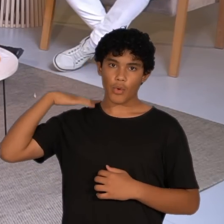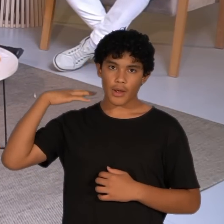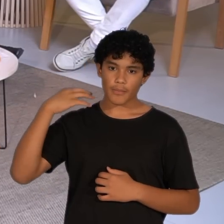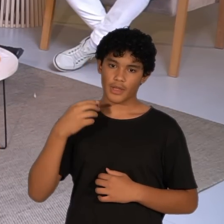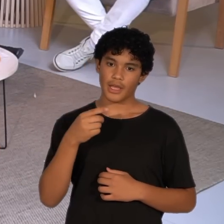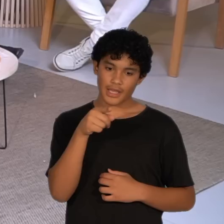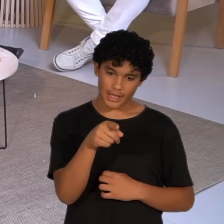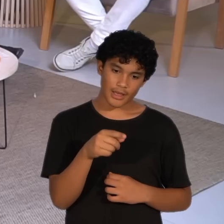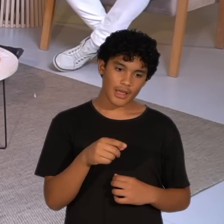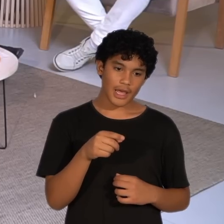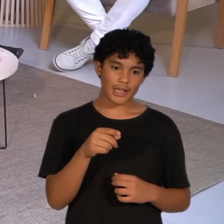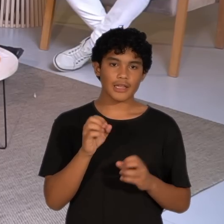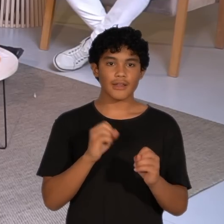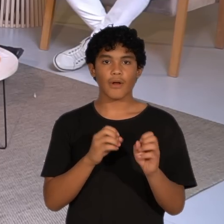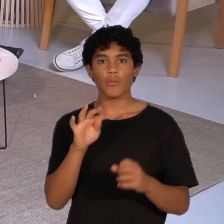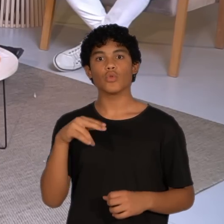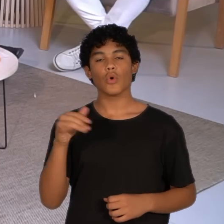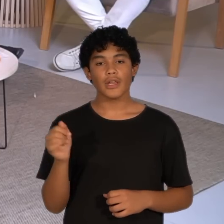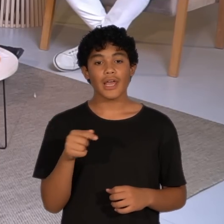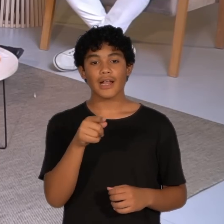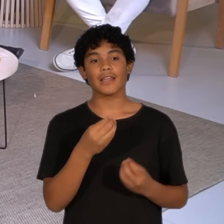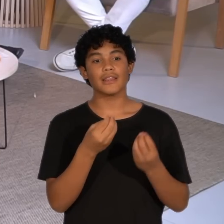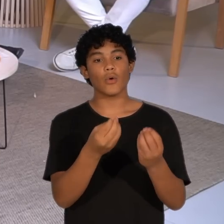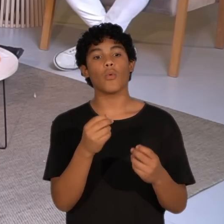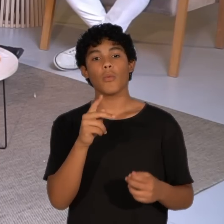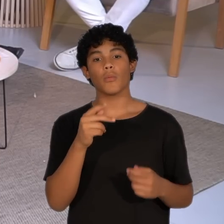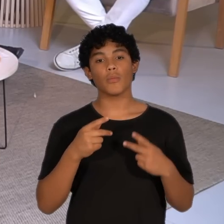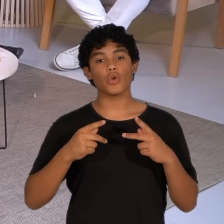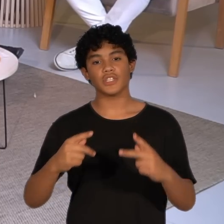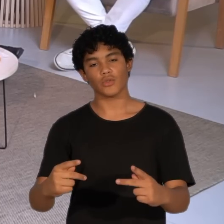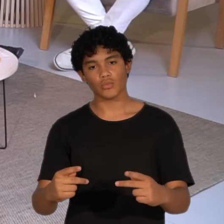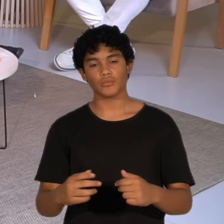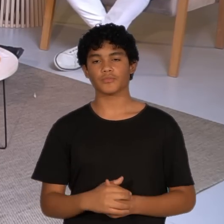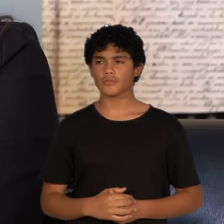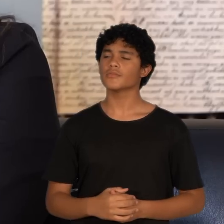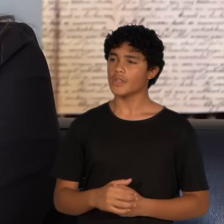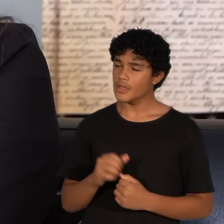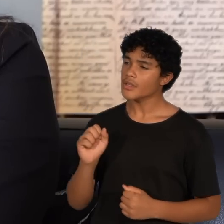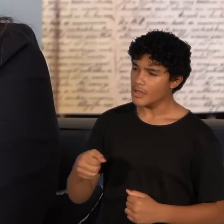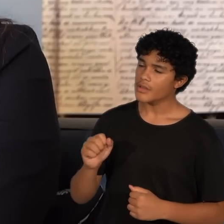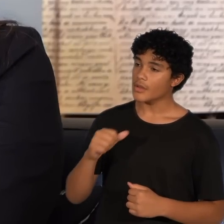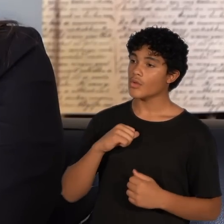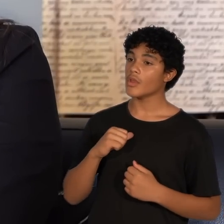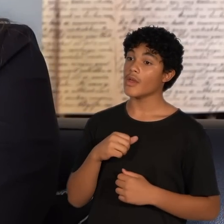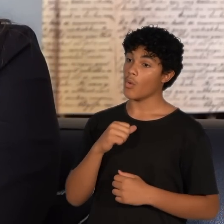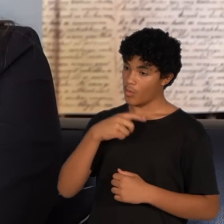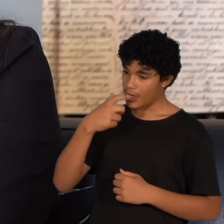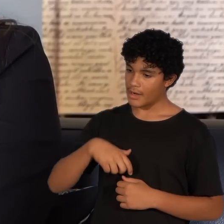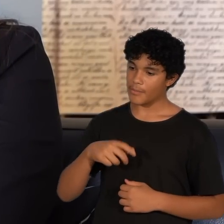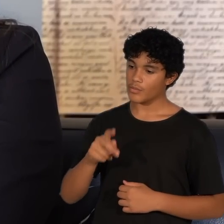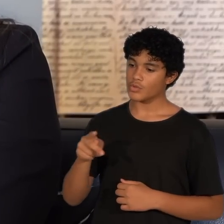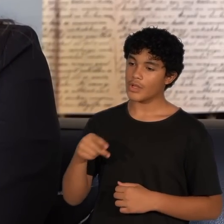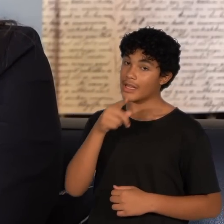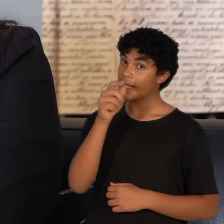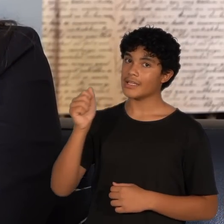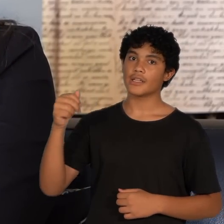época você desenvolveu um projeto lá com os meninos, com a garotada lá. Conta pra gente um pouquinho. Era lá na Igreja da Asa Norte, ele era